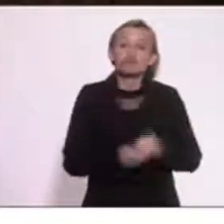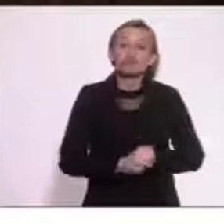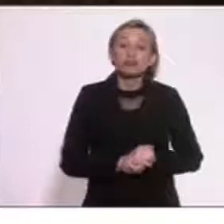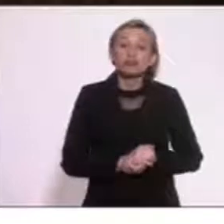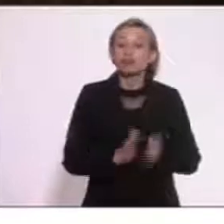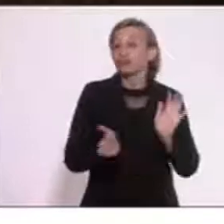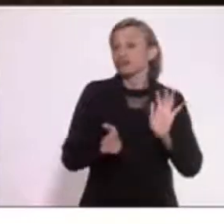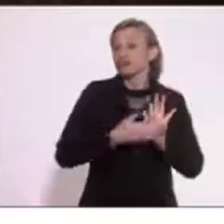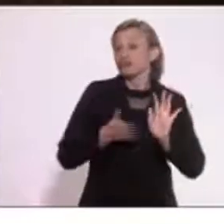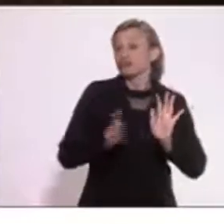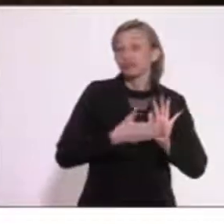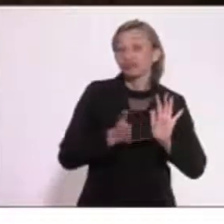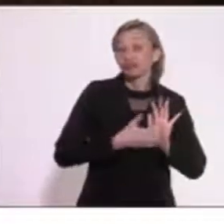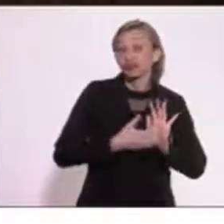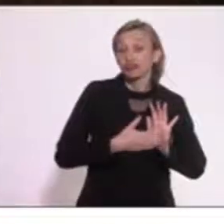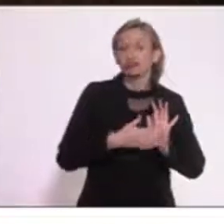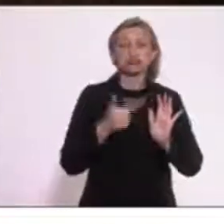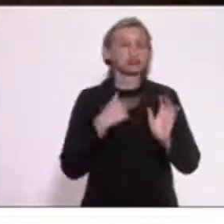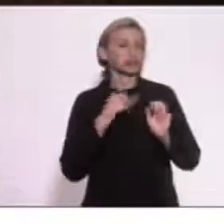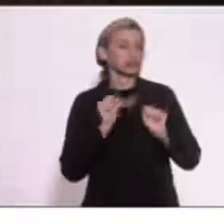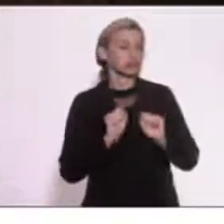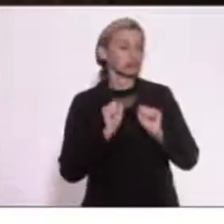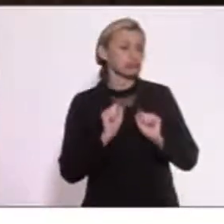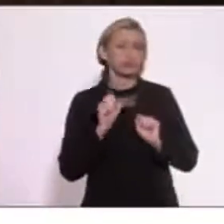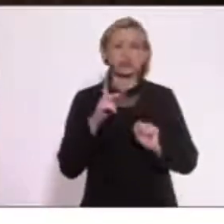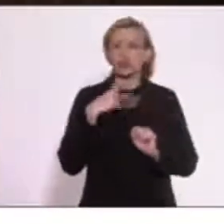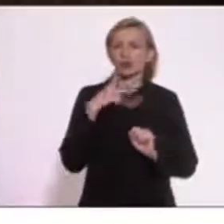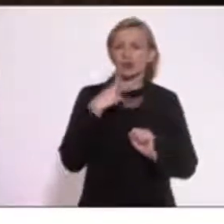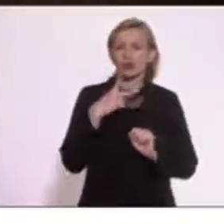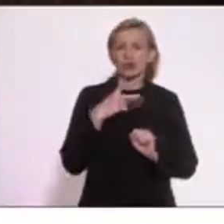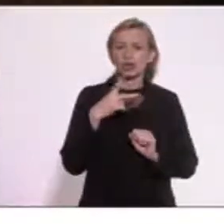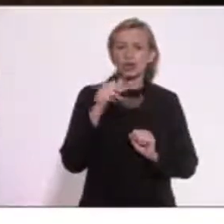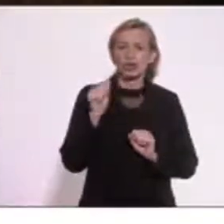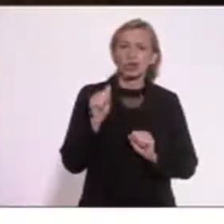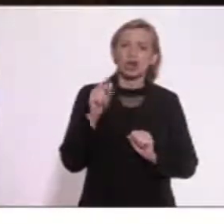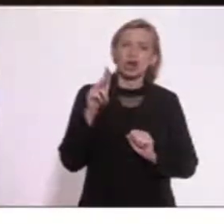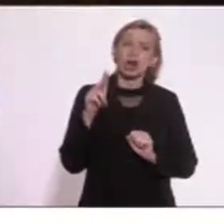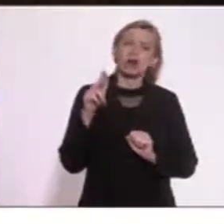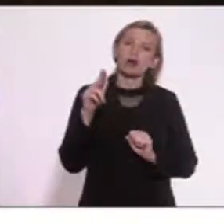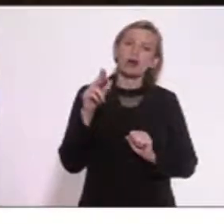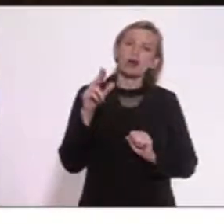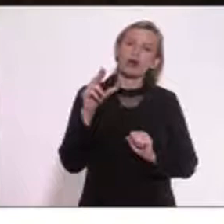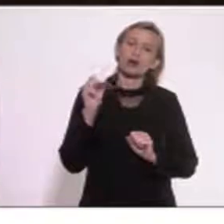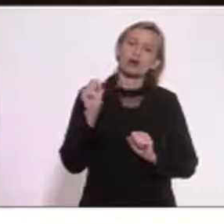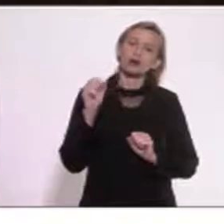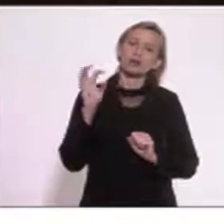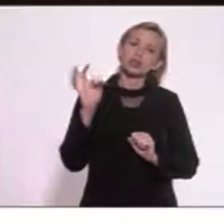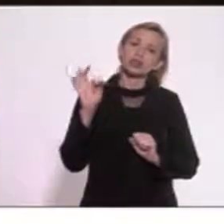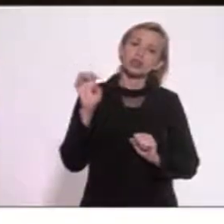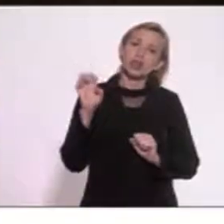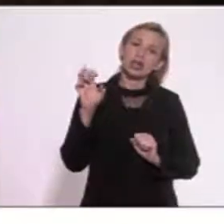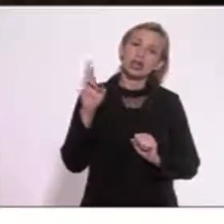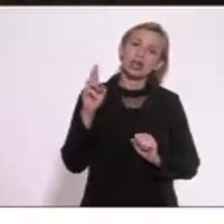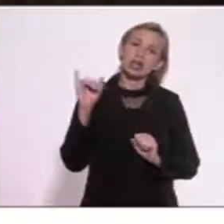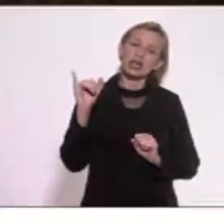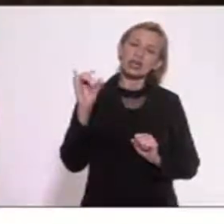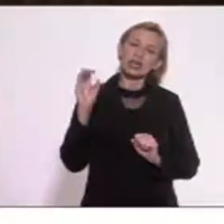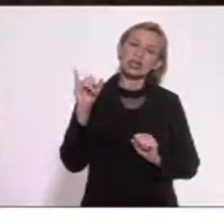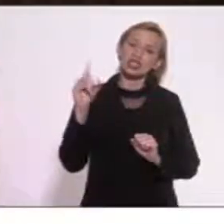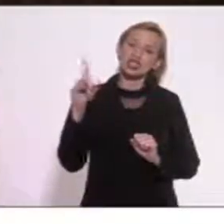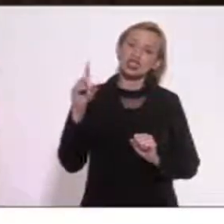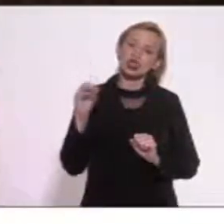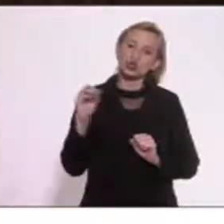uma proposta que eu poderia denominar de austericídio. É isso daqui. Quer dizer,